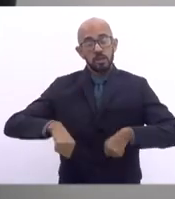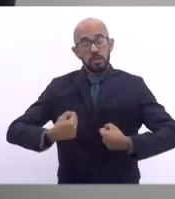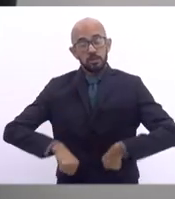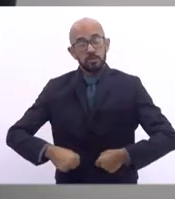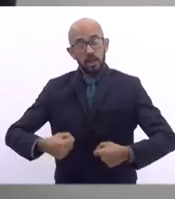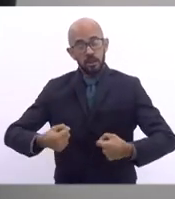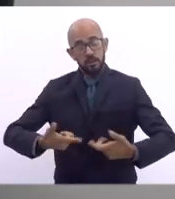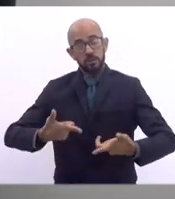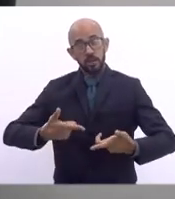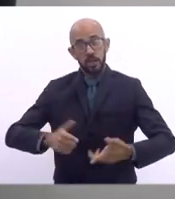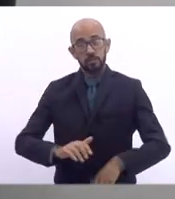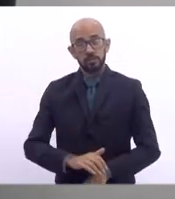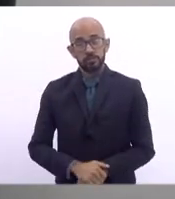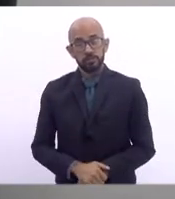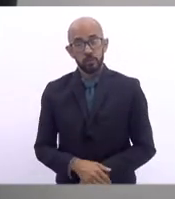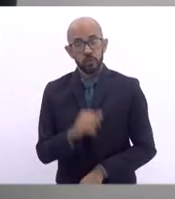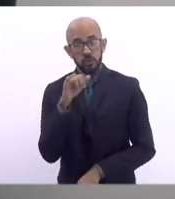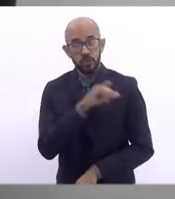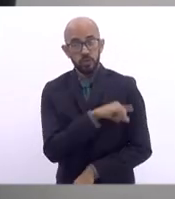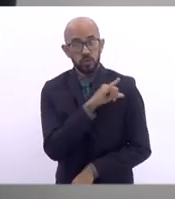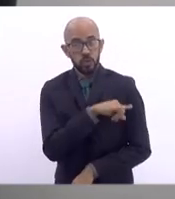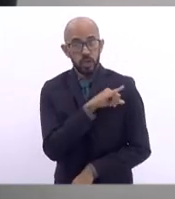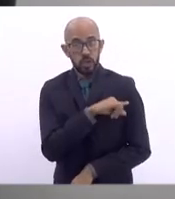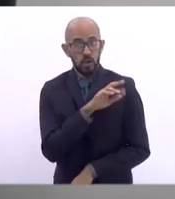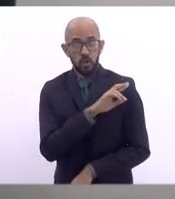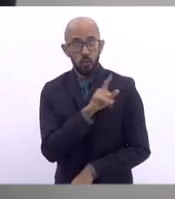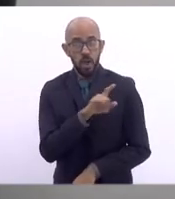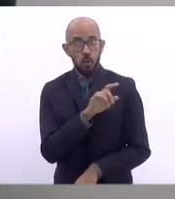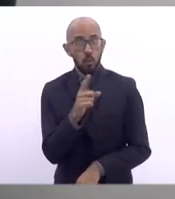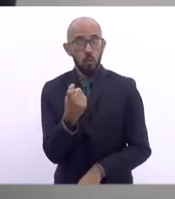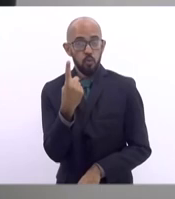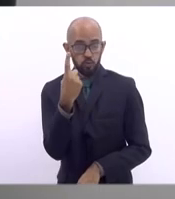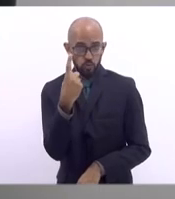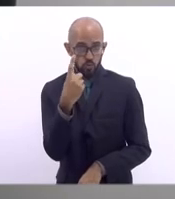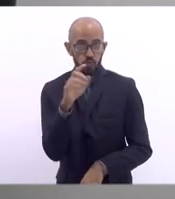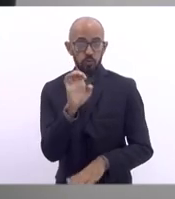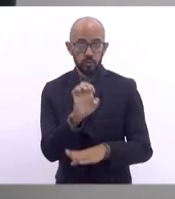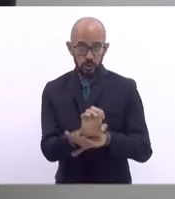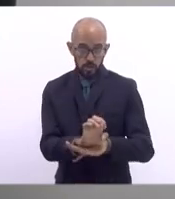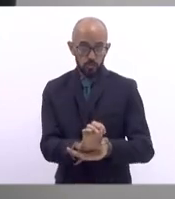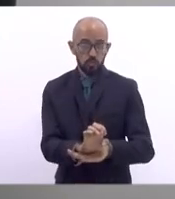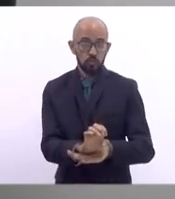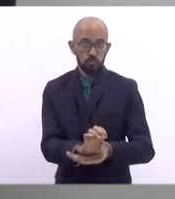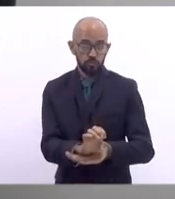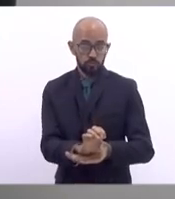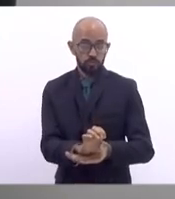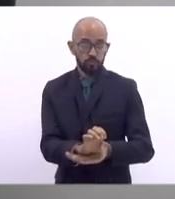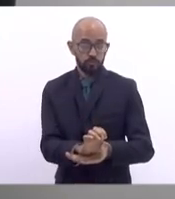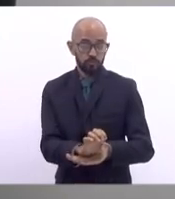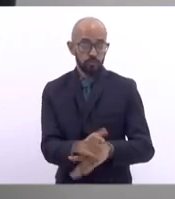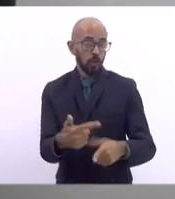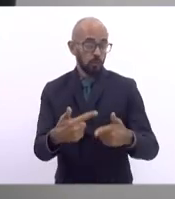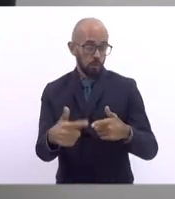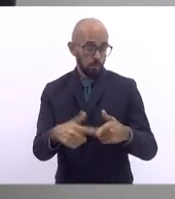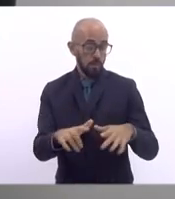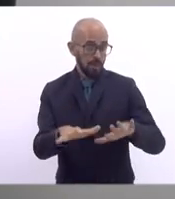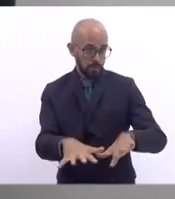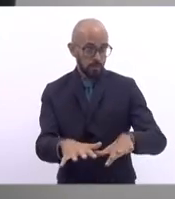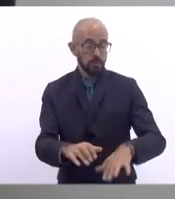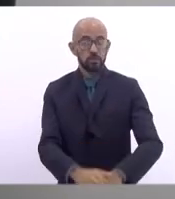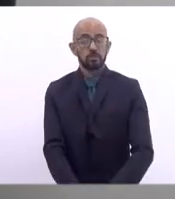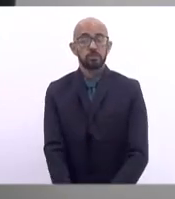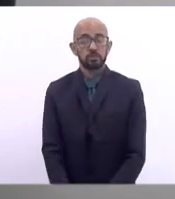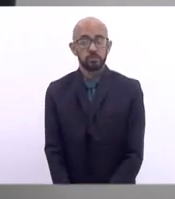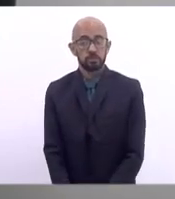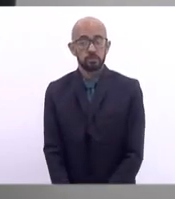uns quilos no Brasil é o Rio de Janeiro não é o único que que tá nessa situação